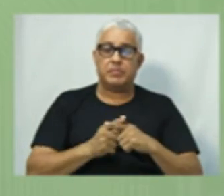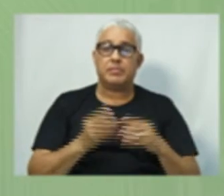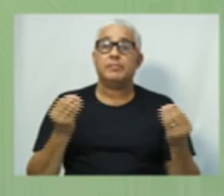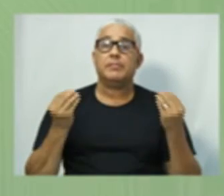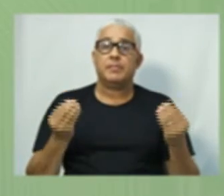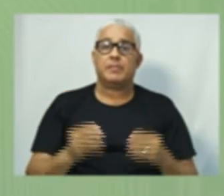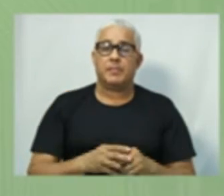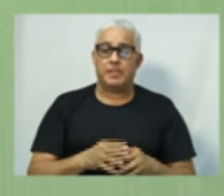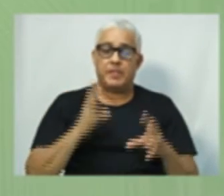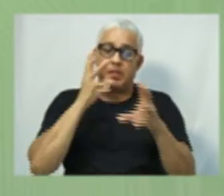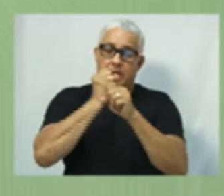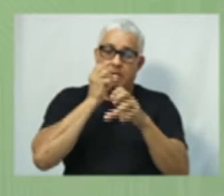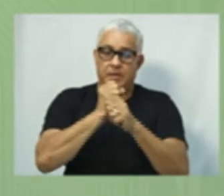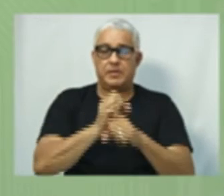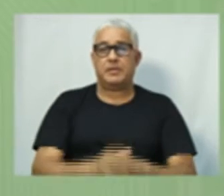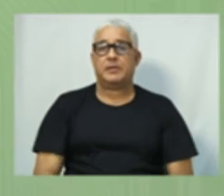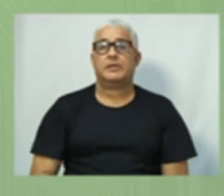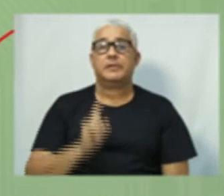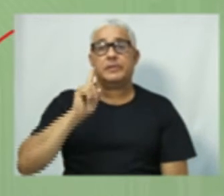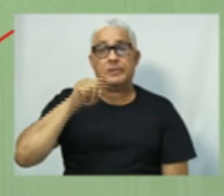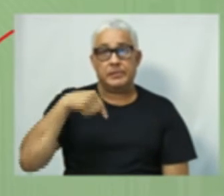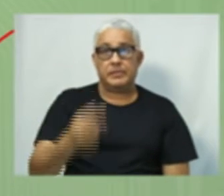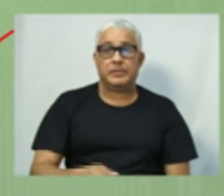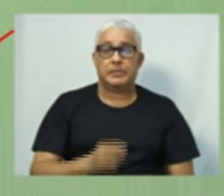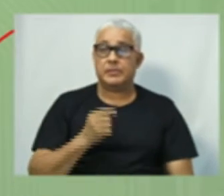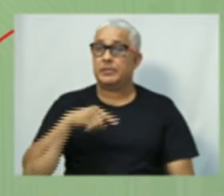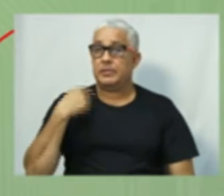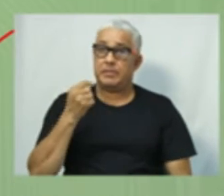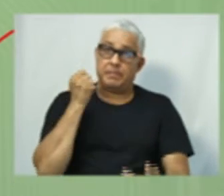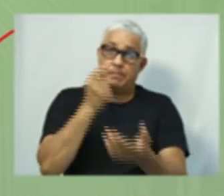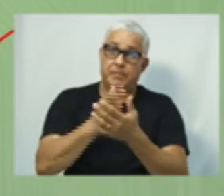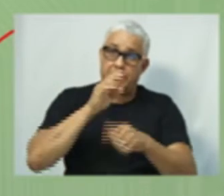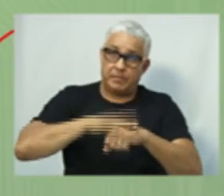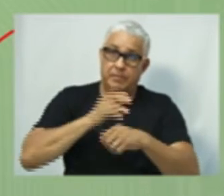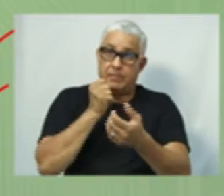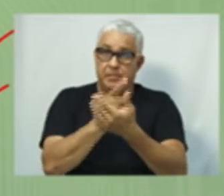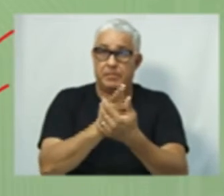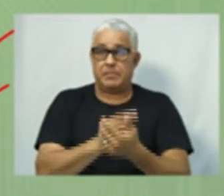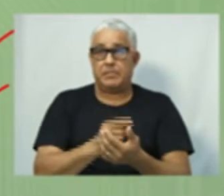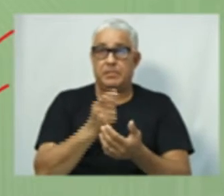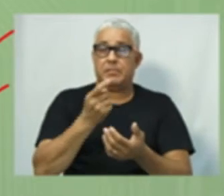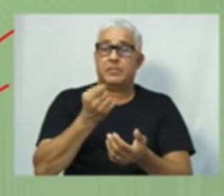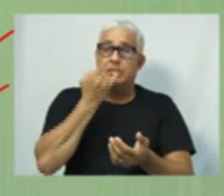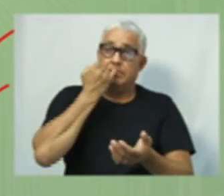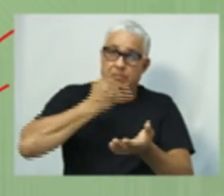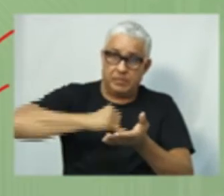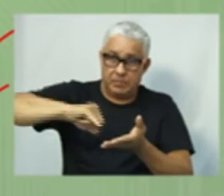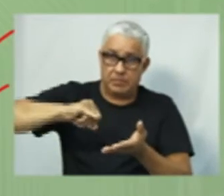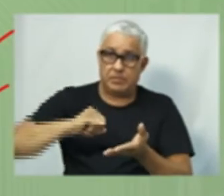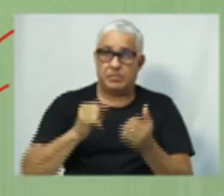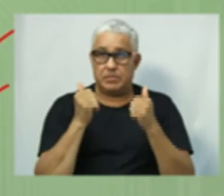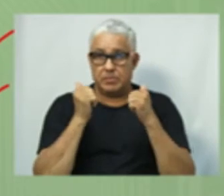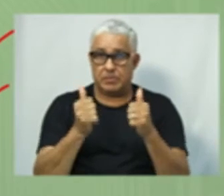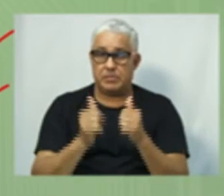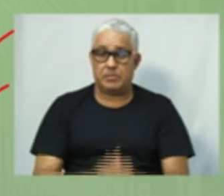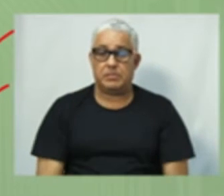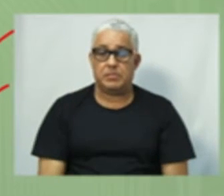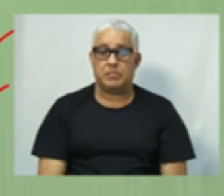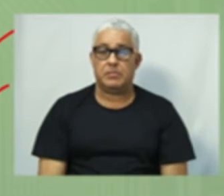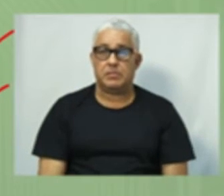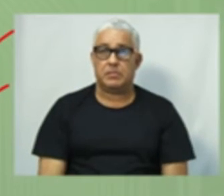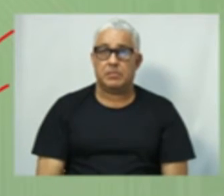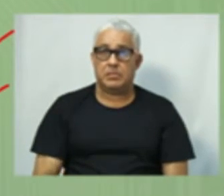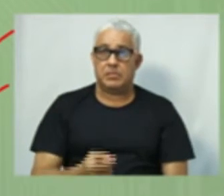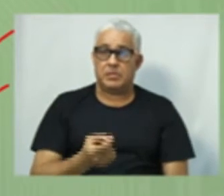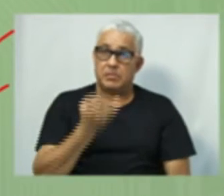a apuração, calcularmos quanto estamos pagando de impostos, certo? E com isso a gente vai fazendo